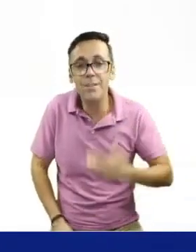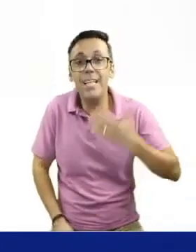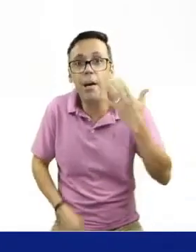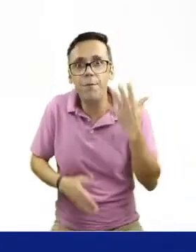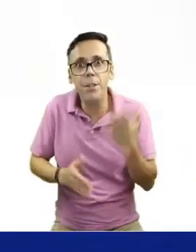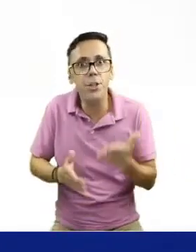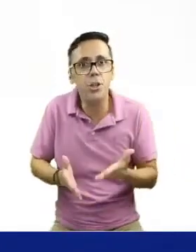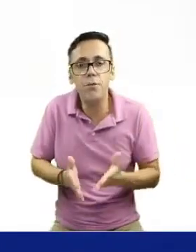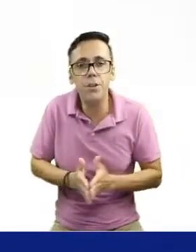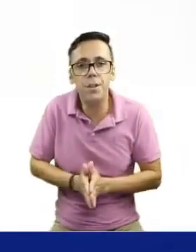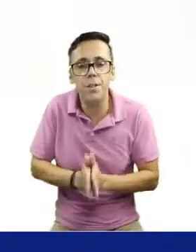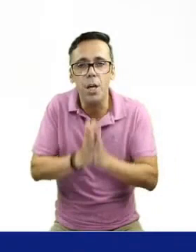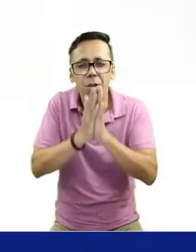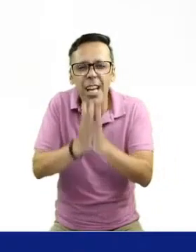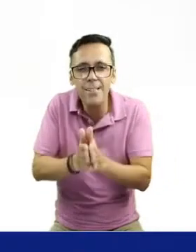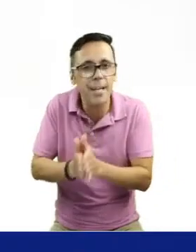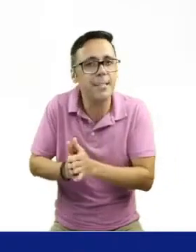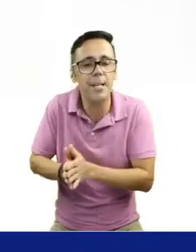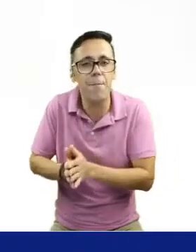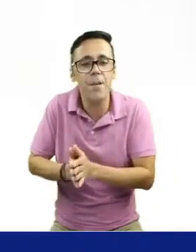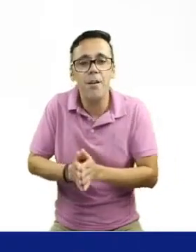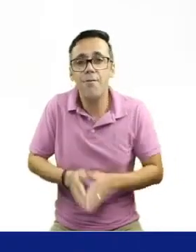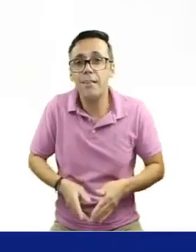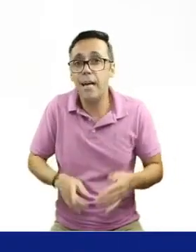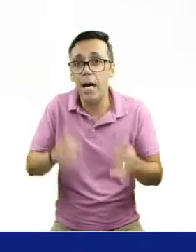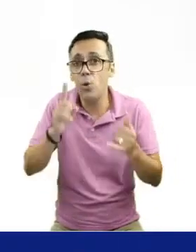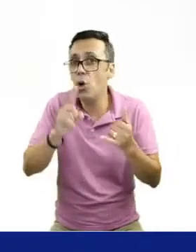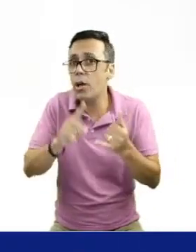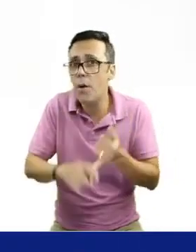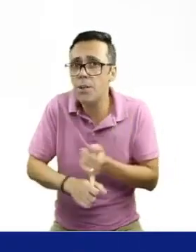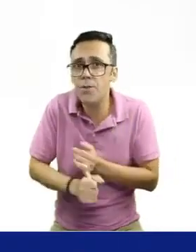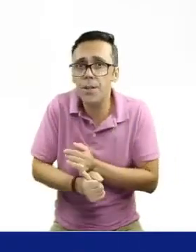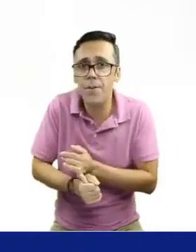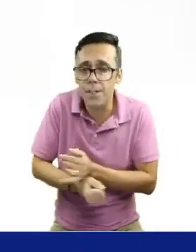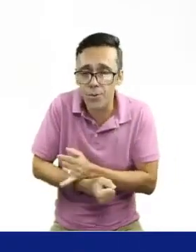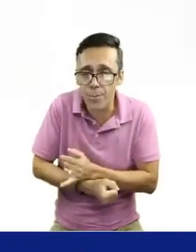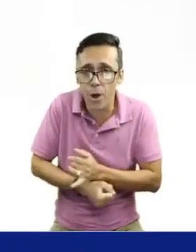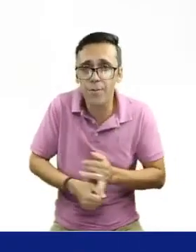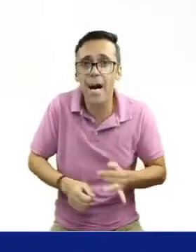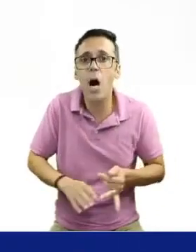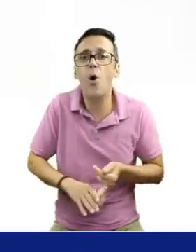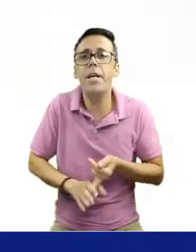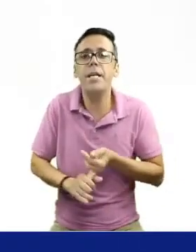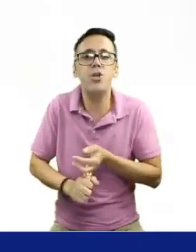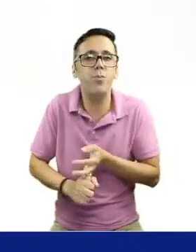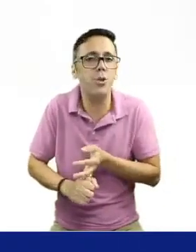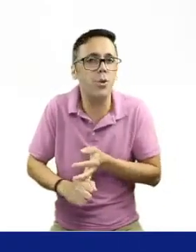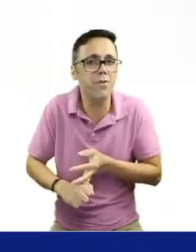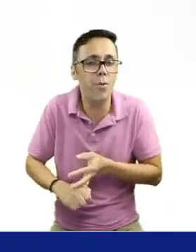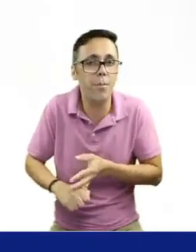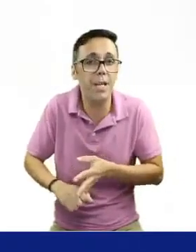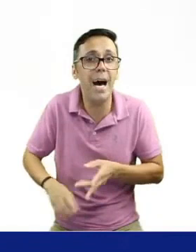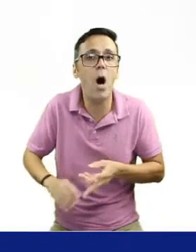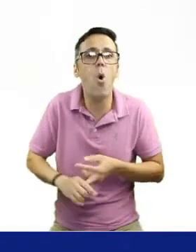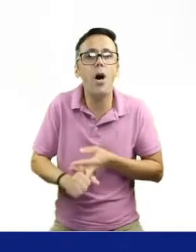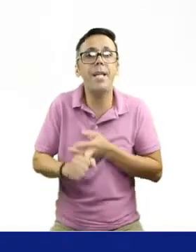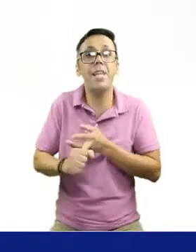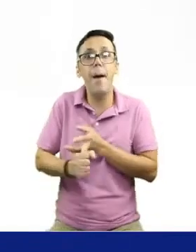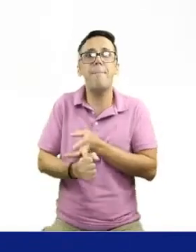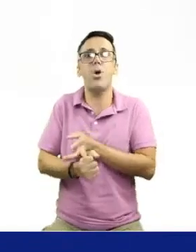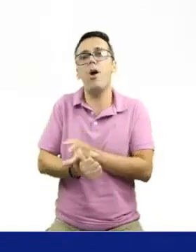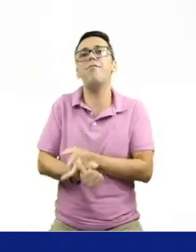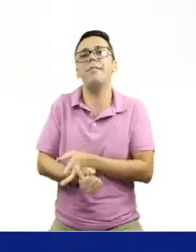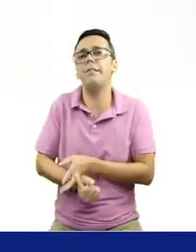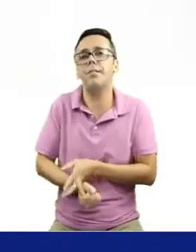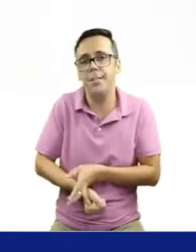cartão definitivo de inscrição nesse cartão vai estar o local onde você vai fazer sua prova a hora que esses portões vão abrir a